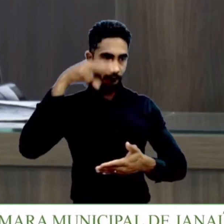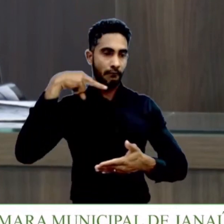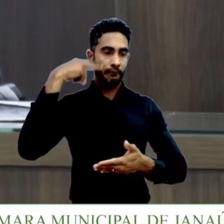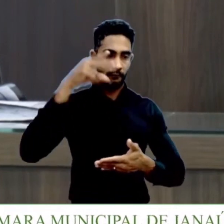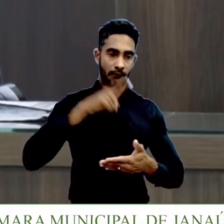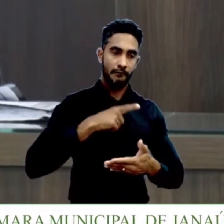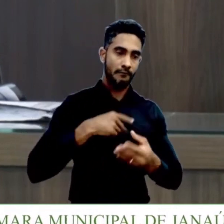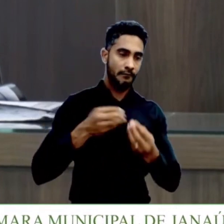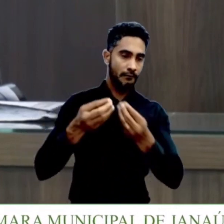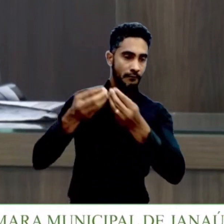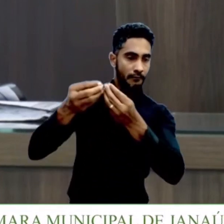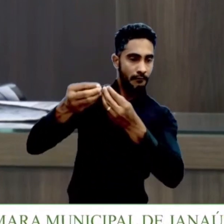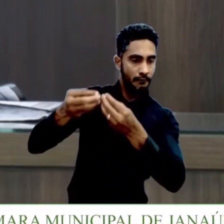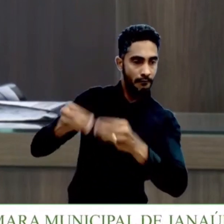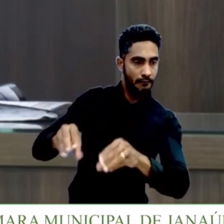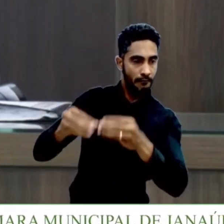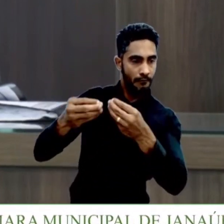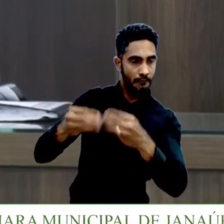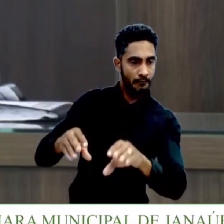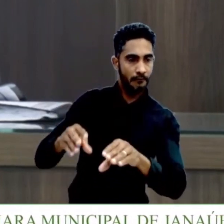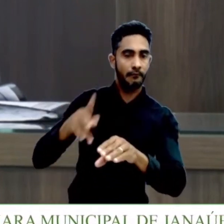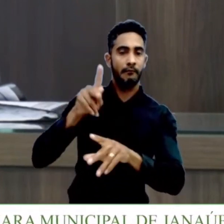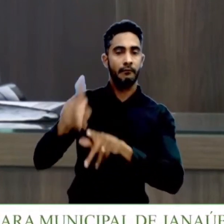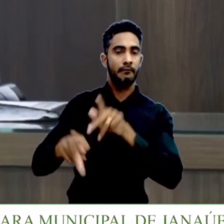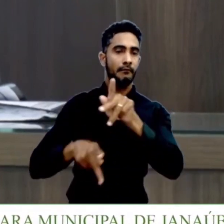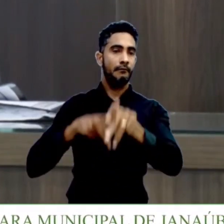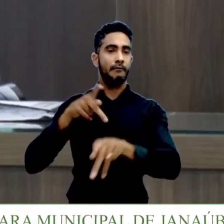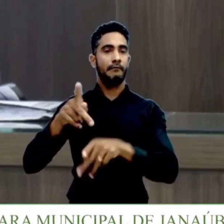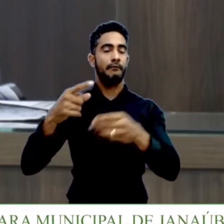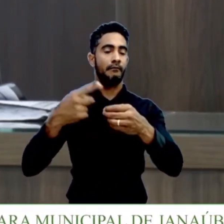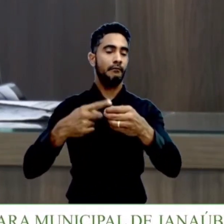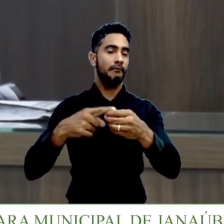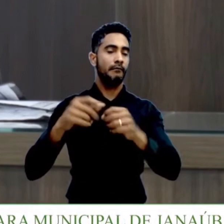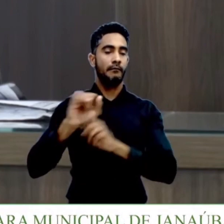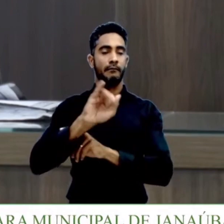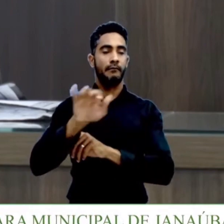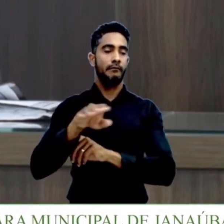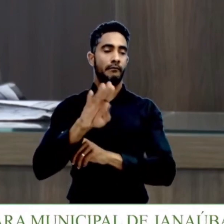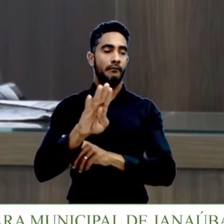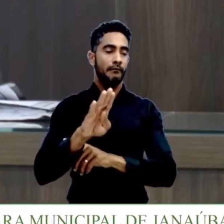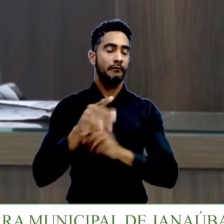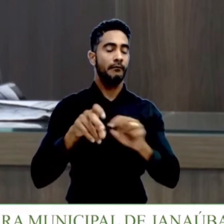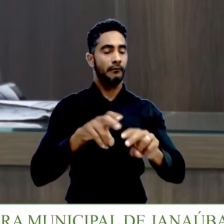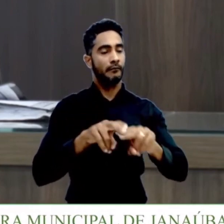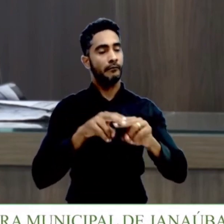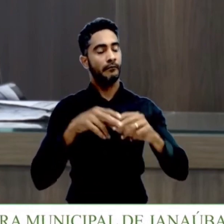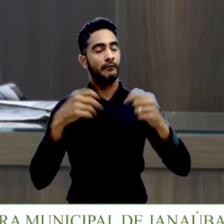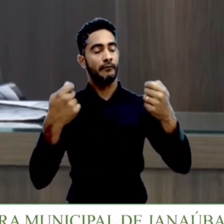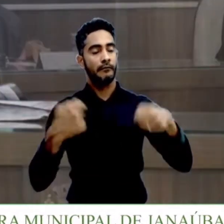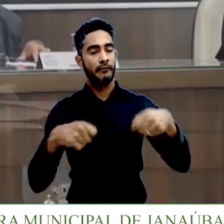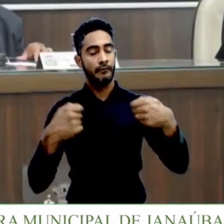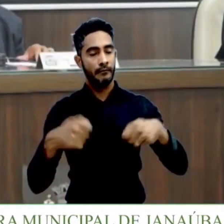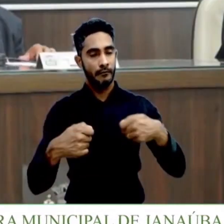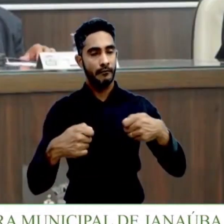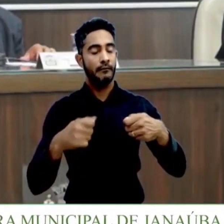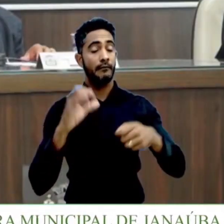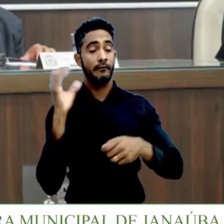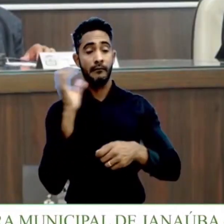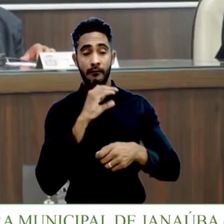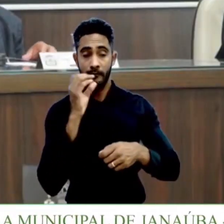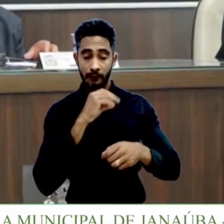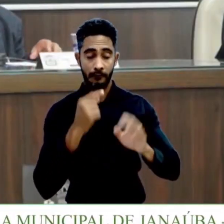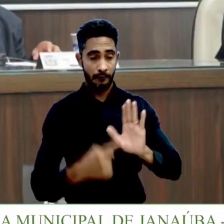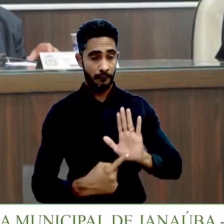causando prejuízos enormes ao atendimento à população do município. Portanto, faz-se necessário e urgente